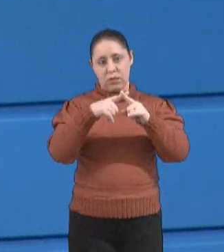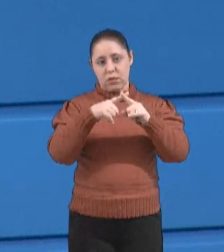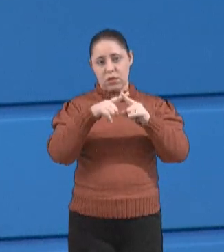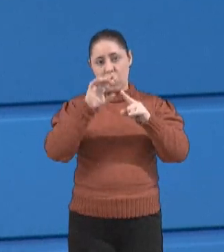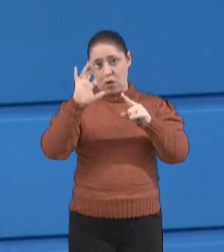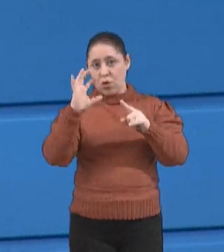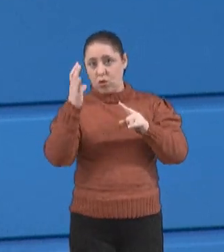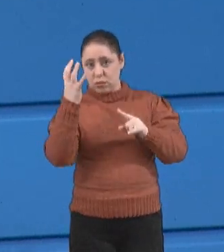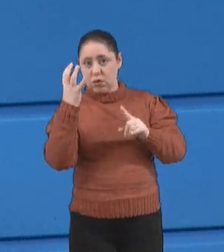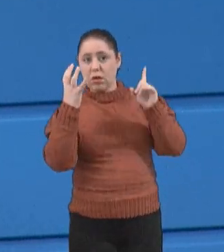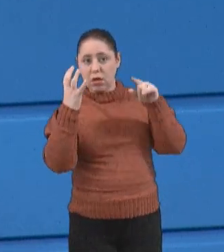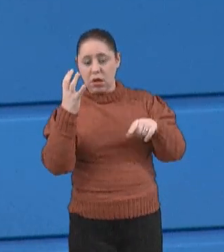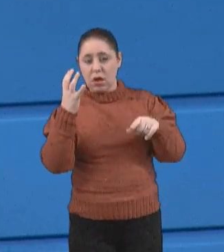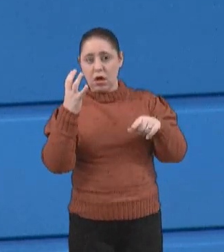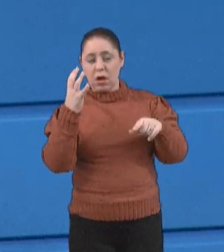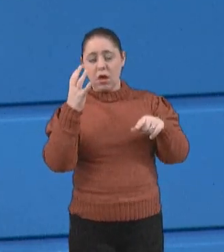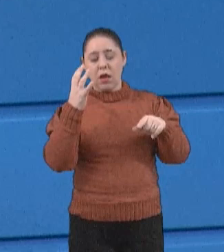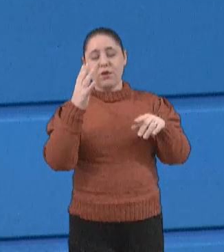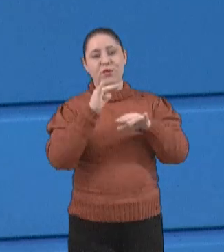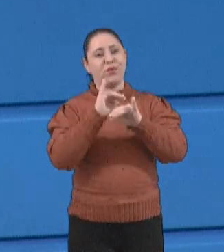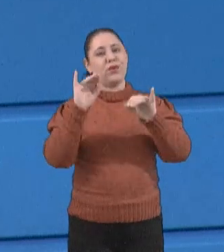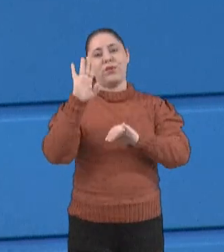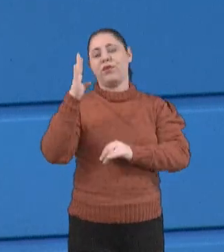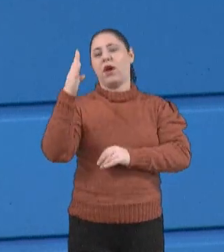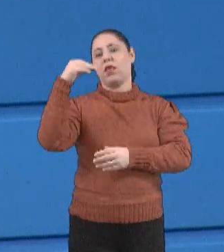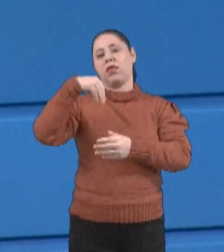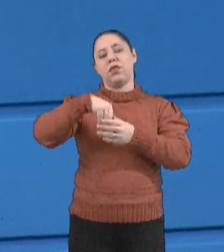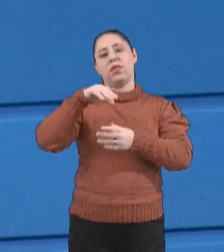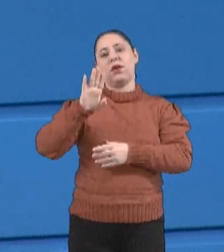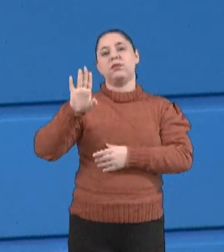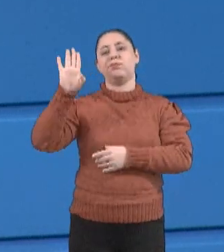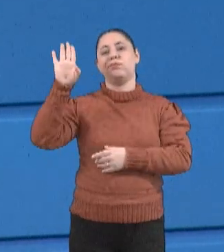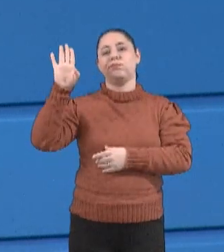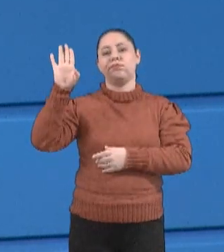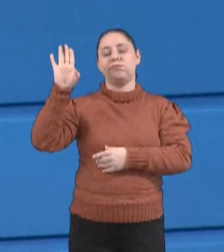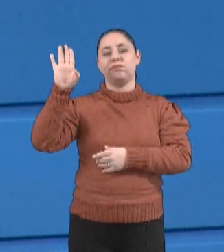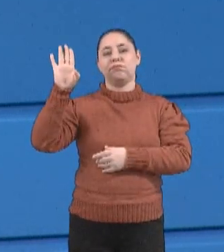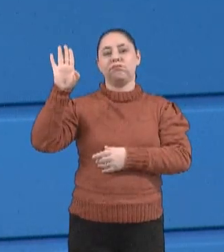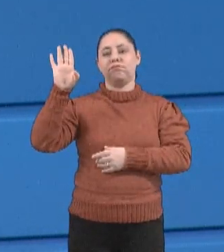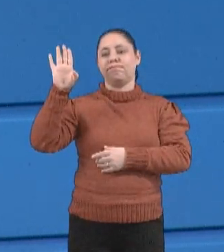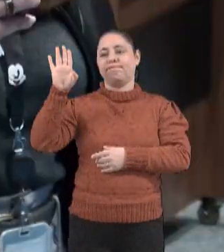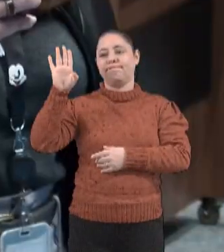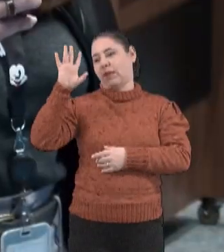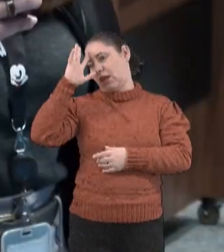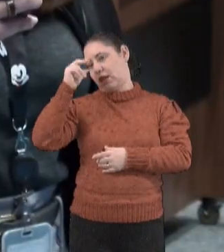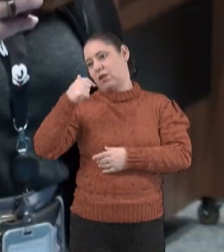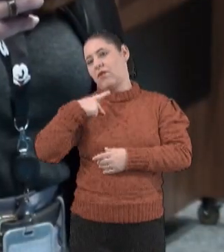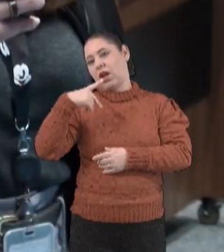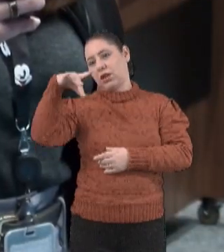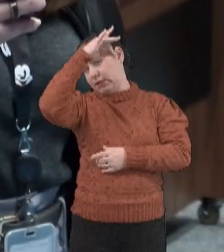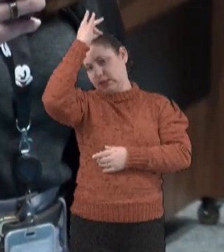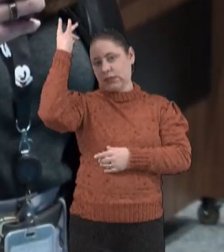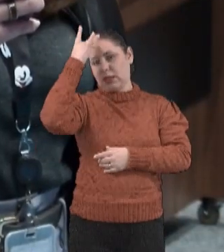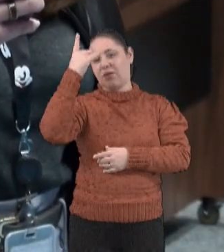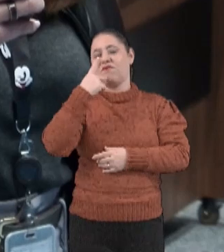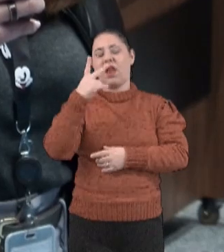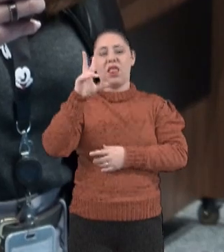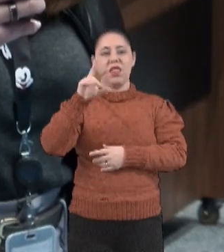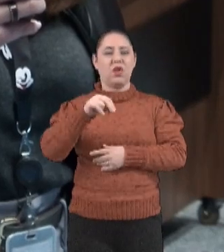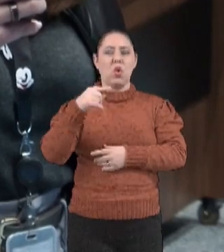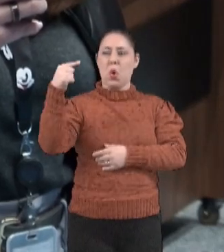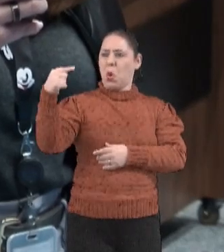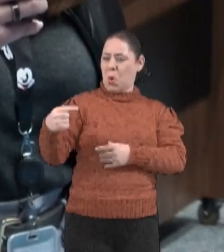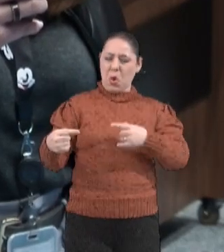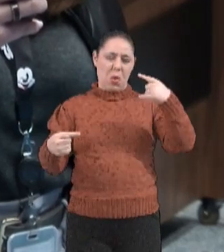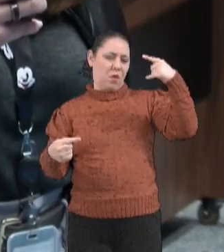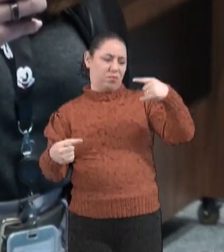que aconteceu, e fake news em eleição, deputado Rinaldo, não adianta ninguém dizer que é santo, que ninguém fala de ninguém, os dois